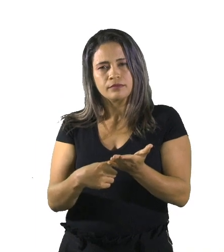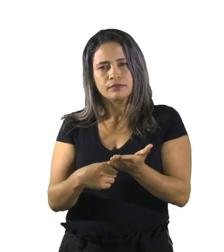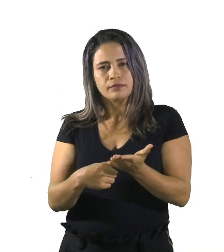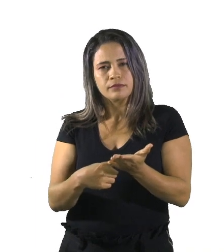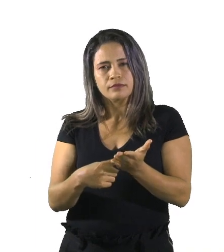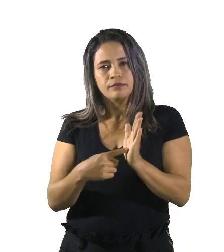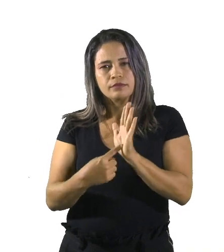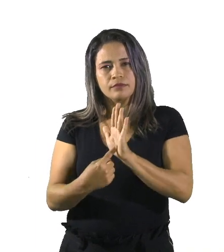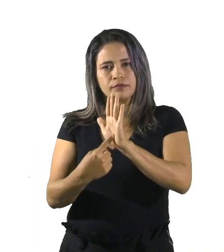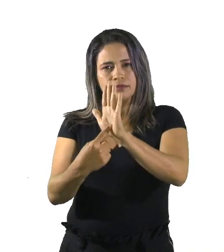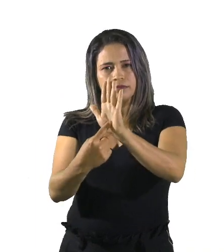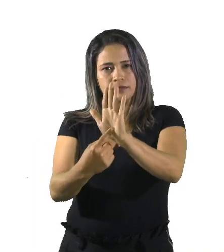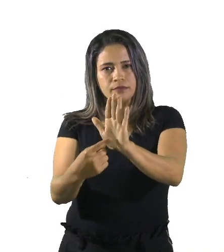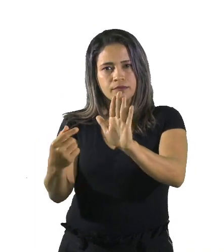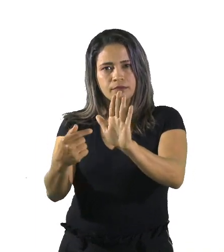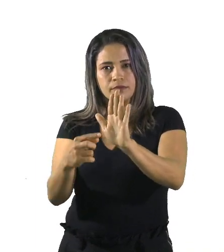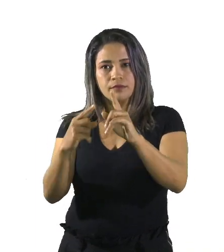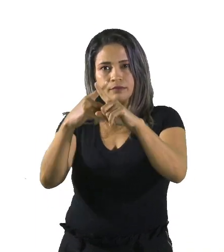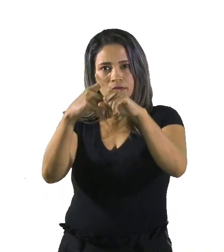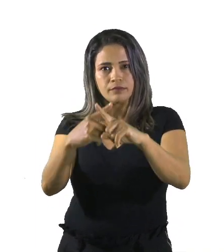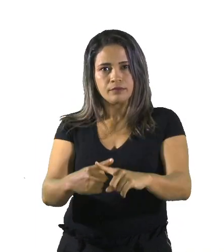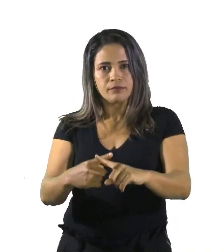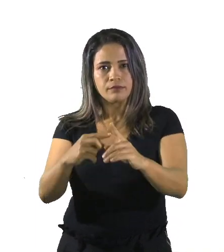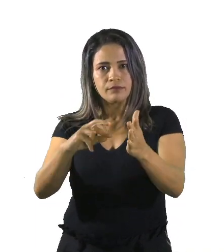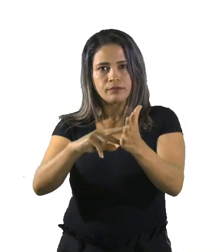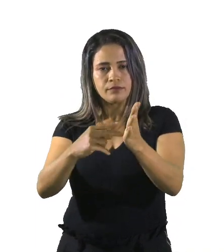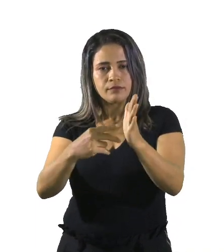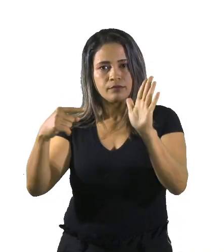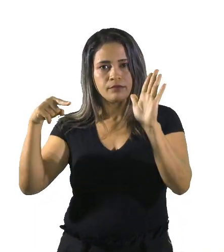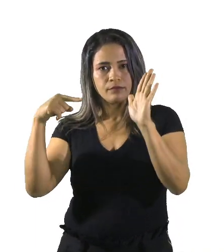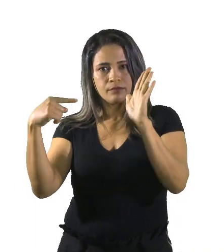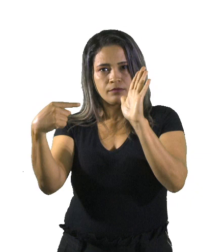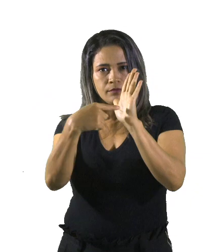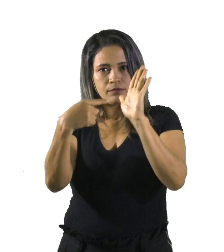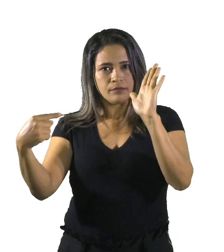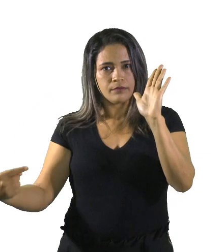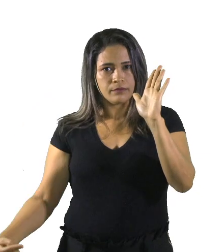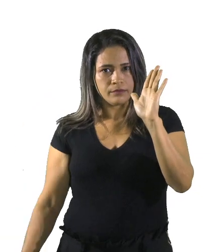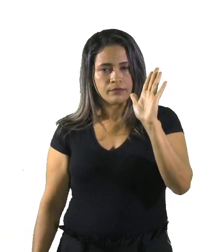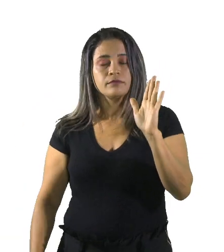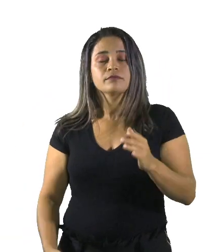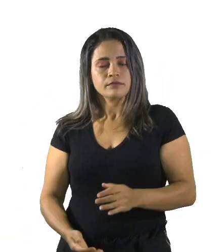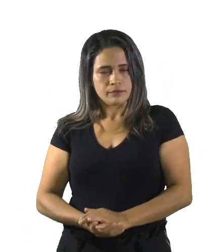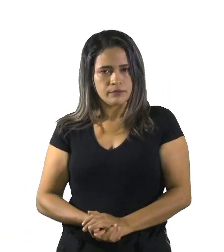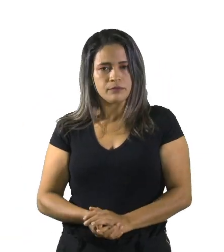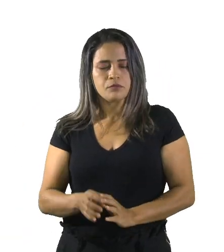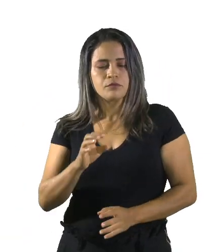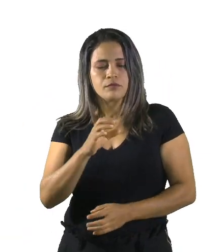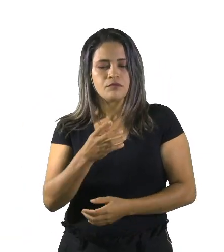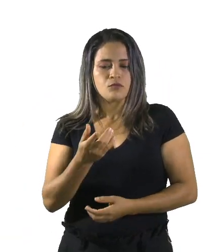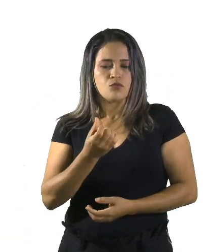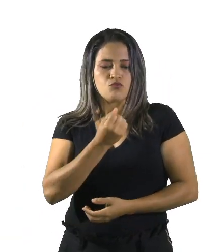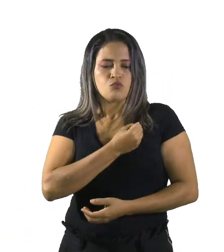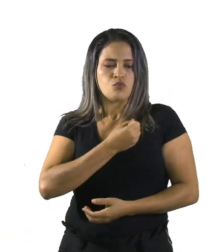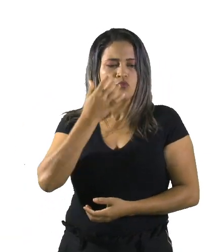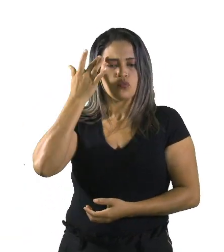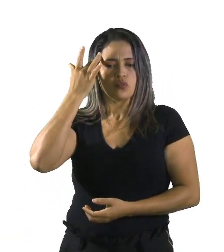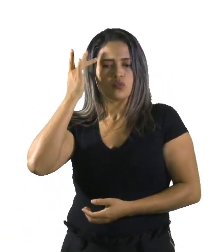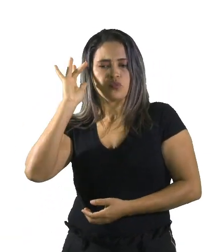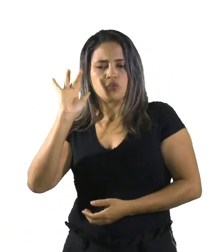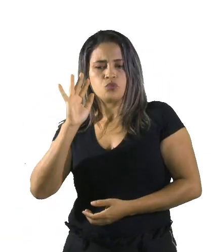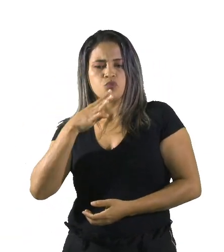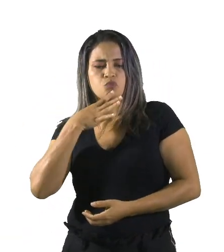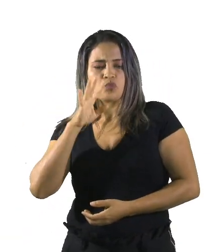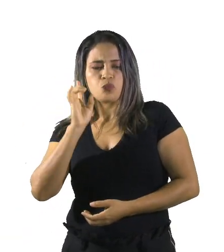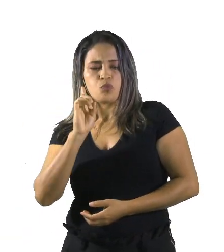representar por um pontinho? Pois é. Então, eu peguei o número desconhecido, né? É, ele é conhecido seu, mas ele é meu,